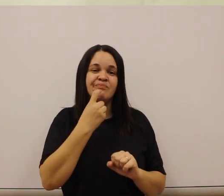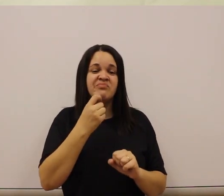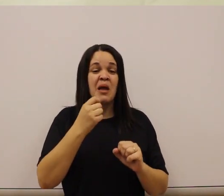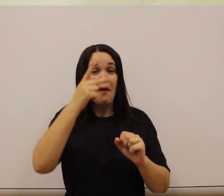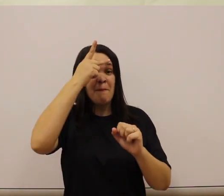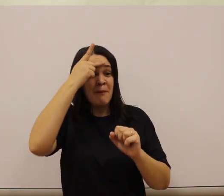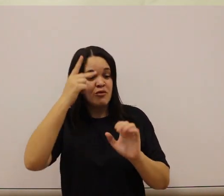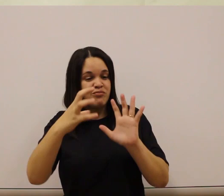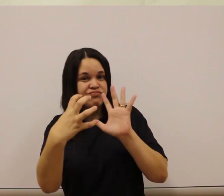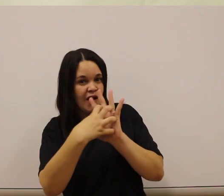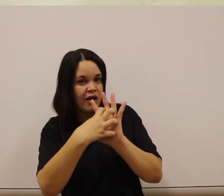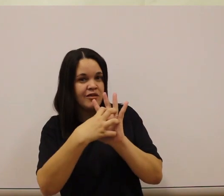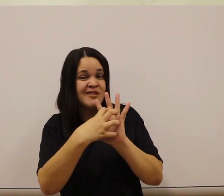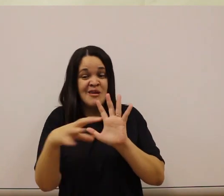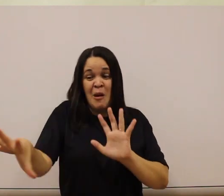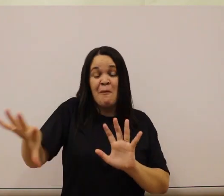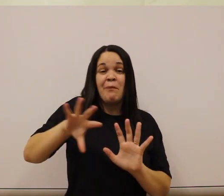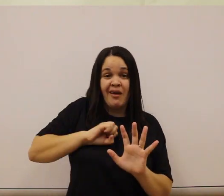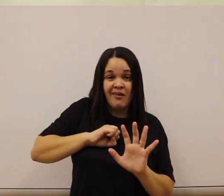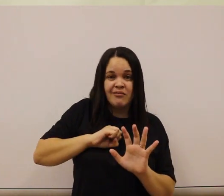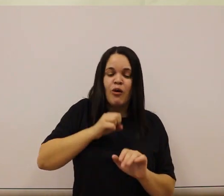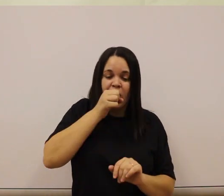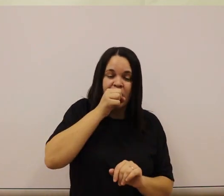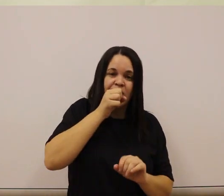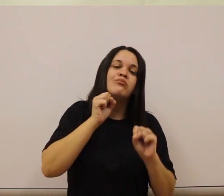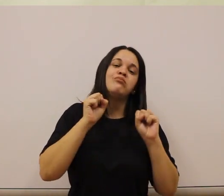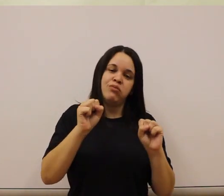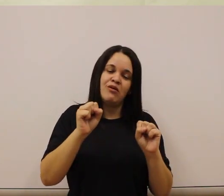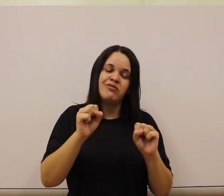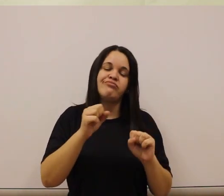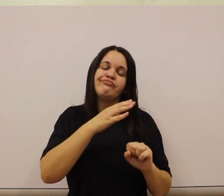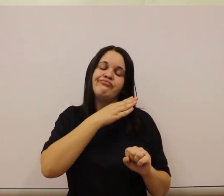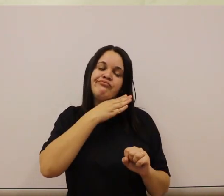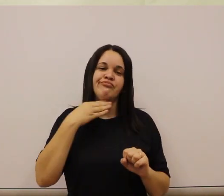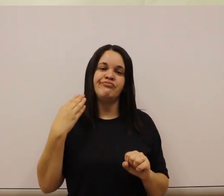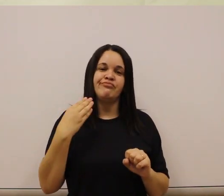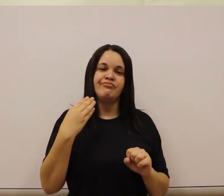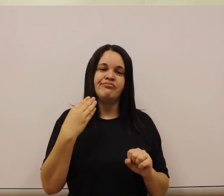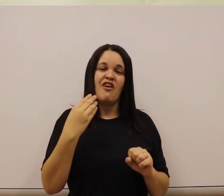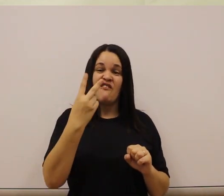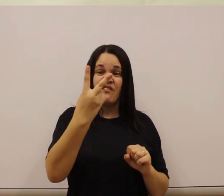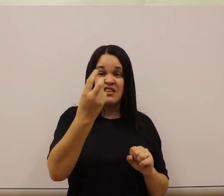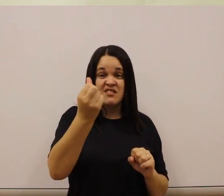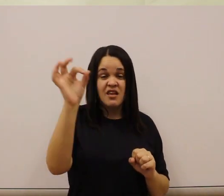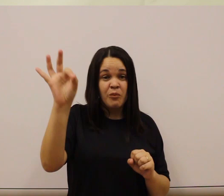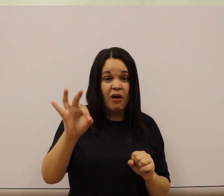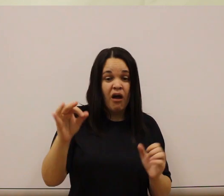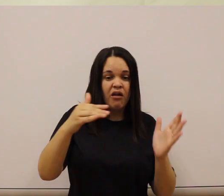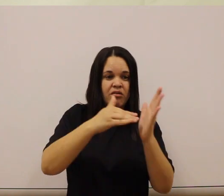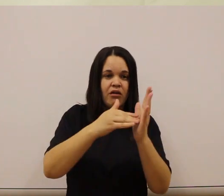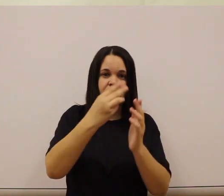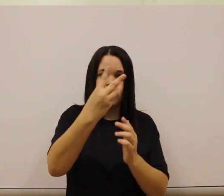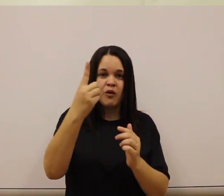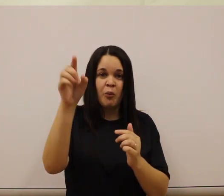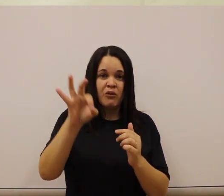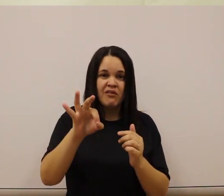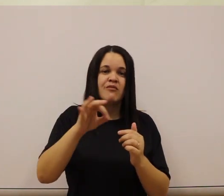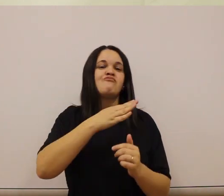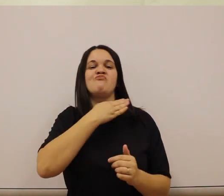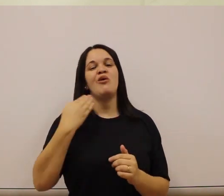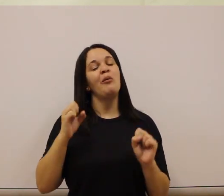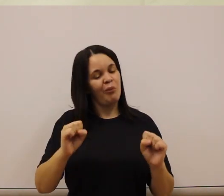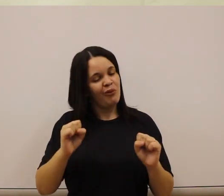pegar tuberculose, ele tem a chance de mortalidade entre 26% a 31% de perecer, porque o